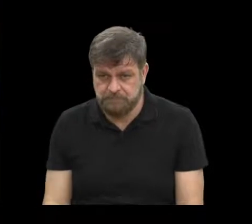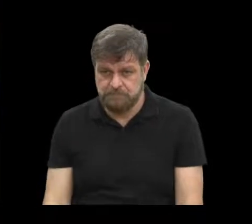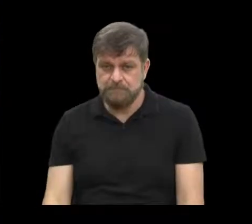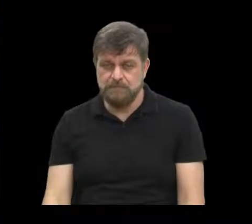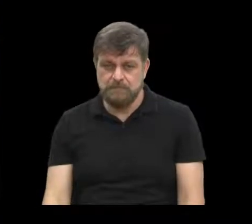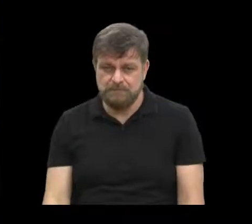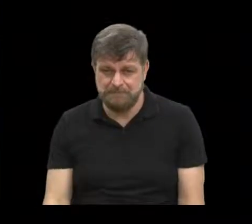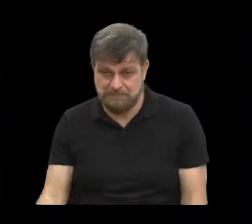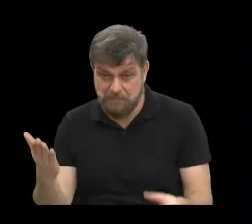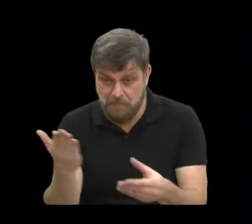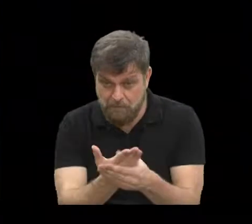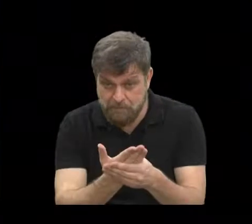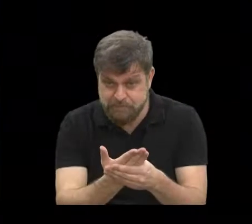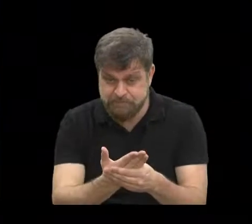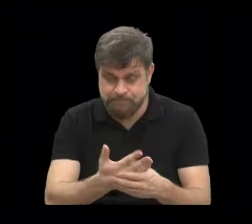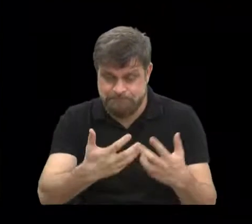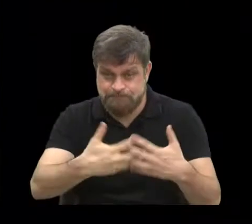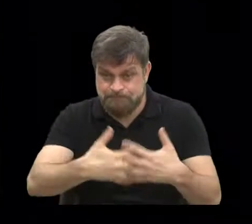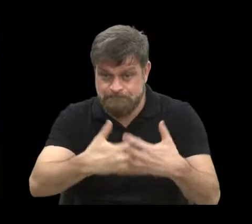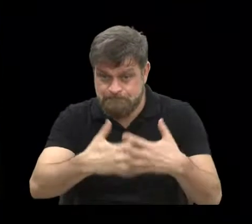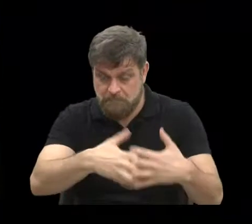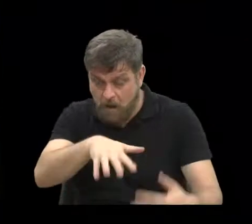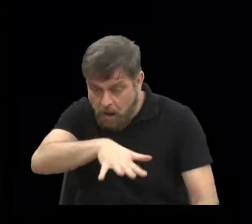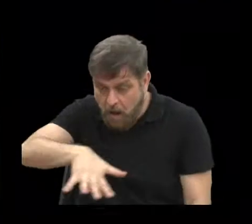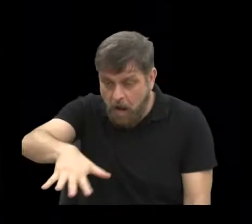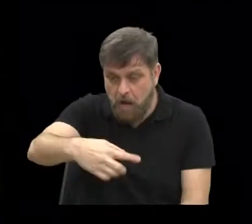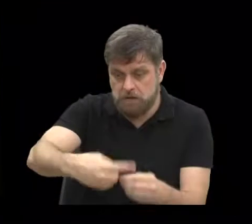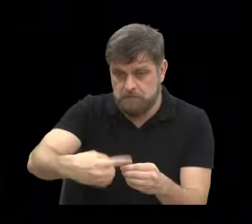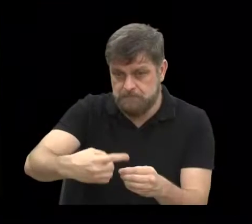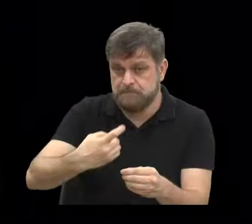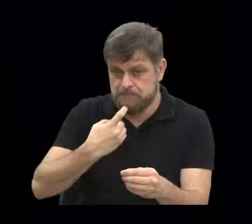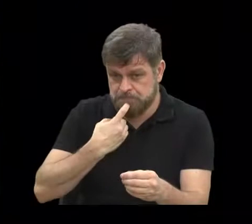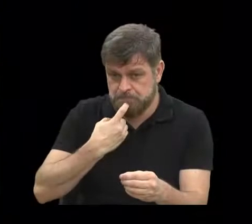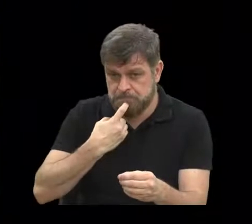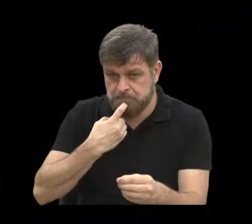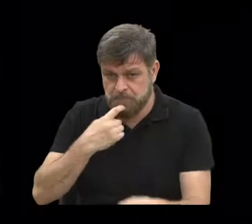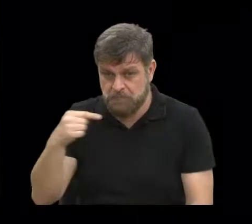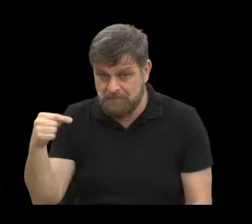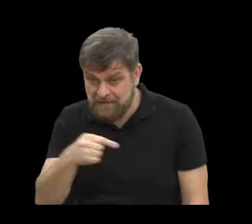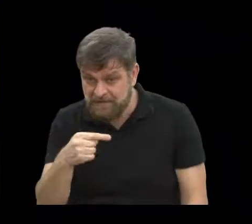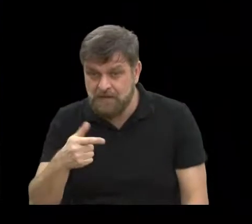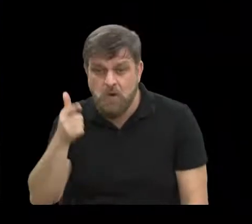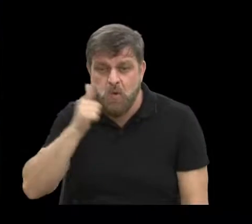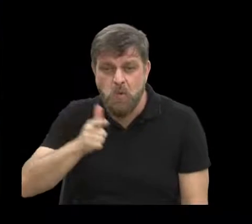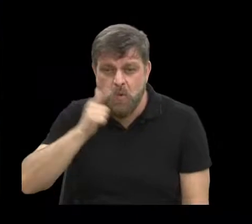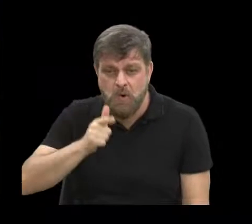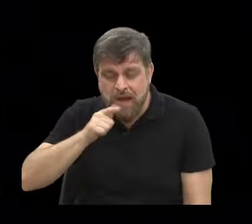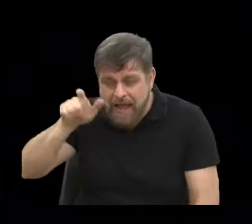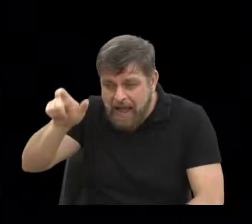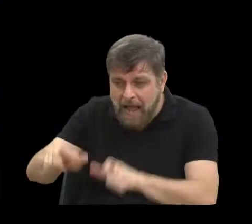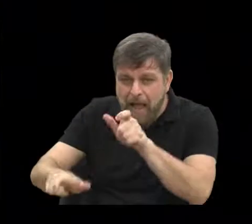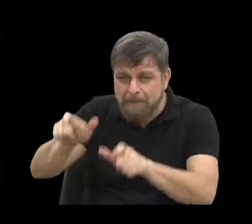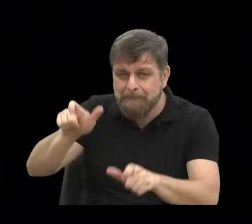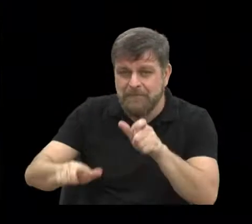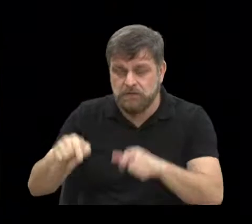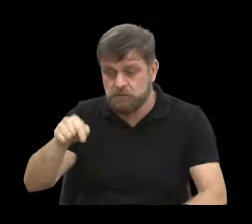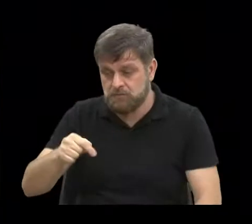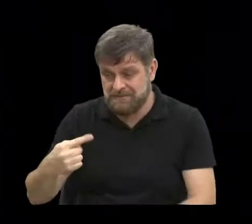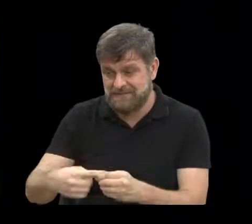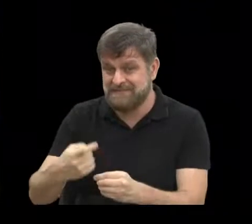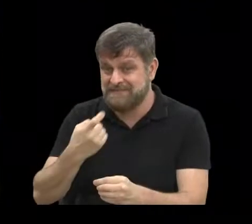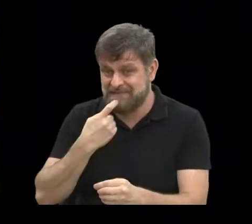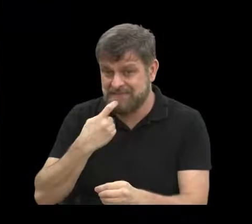ACP, que vigora aqui na região de Campinas e que alcança as pessoas que moram aqui na